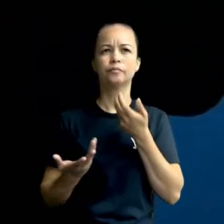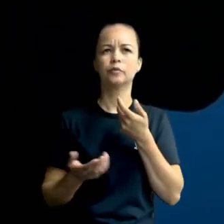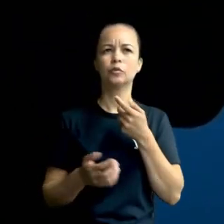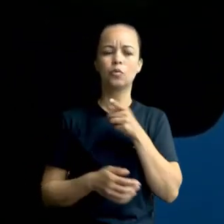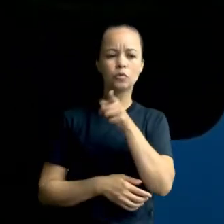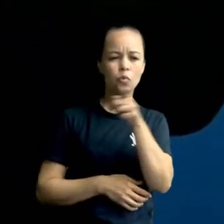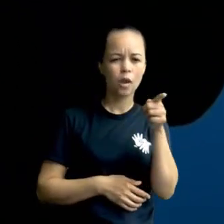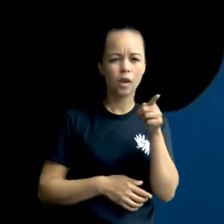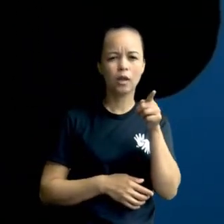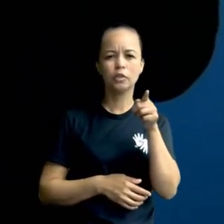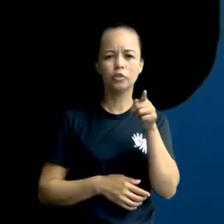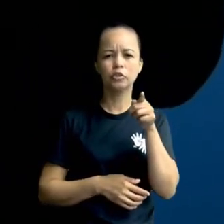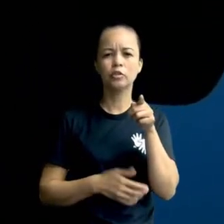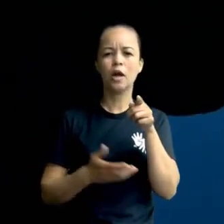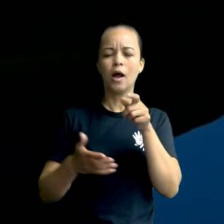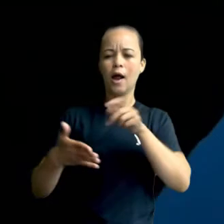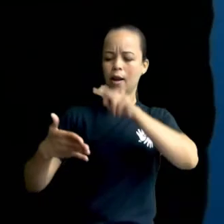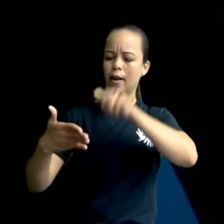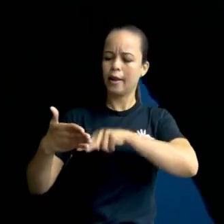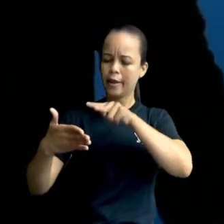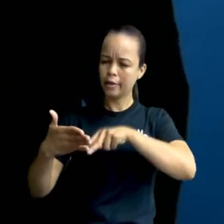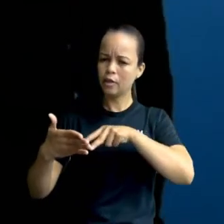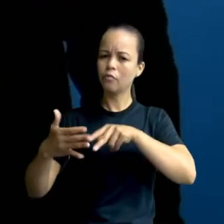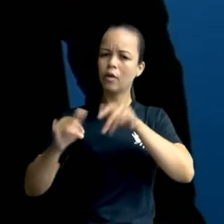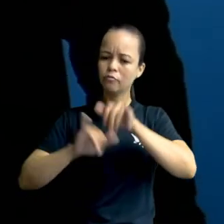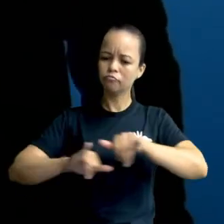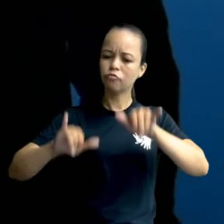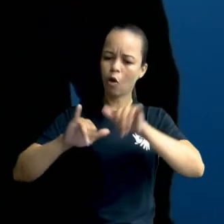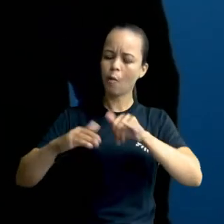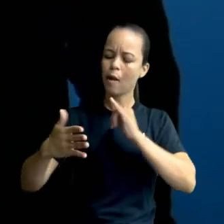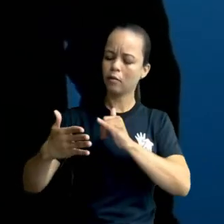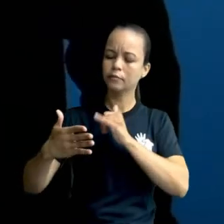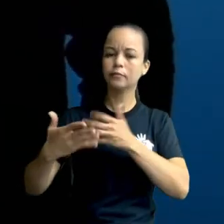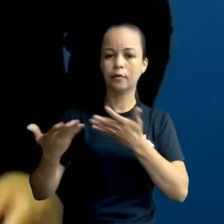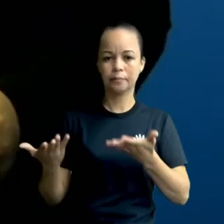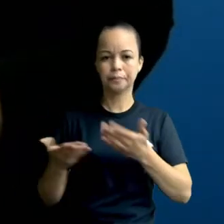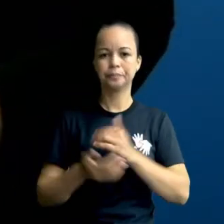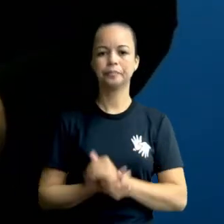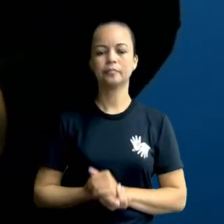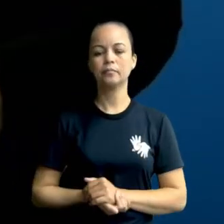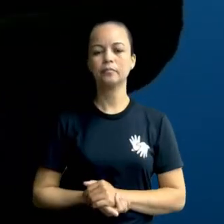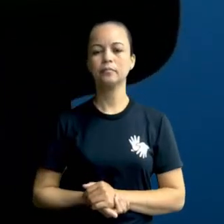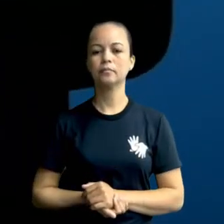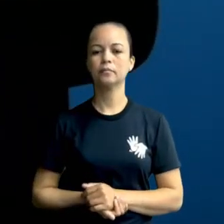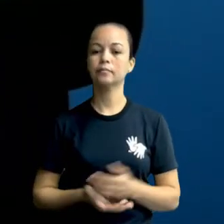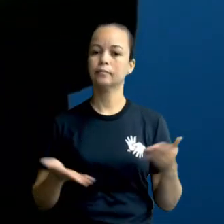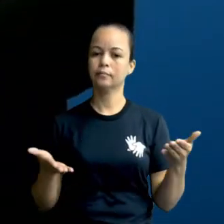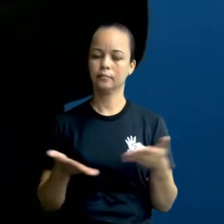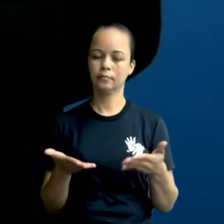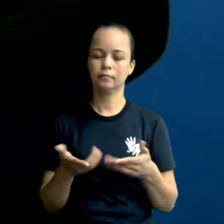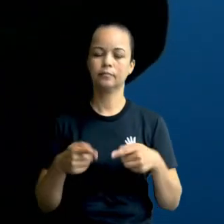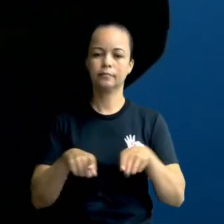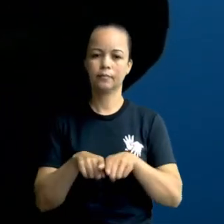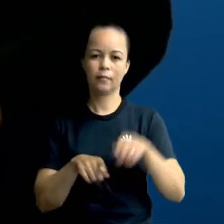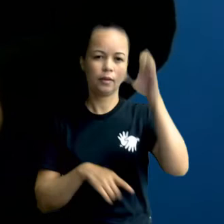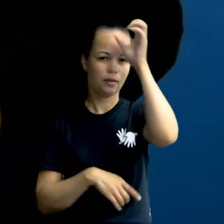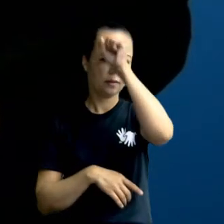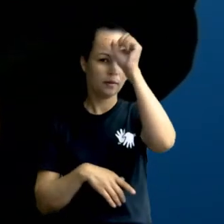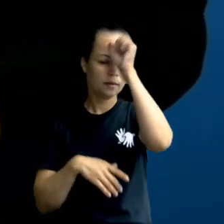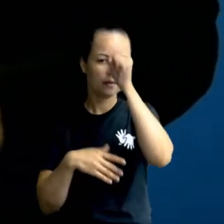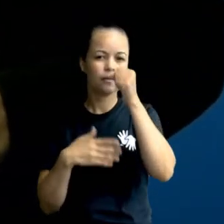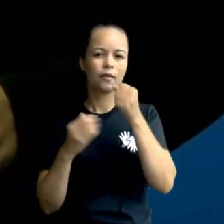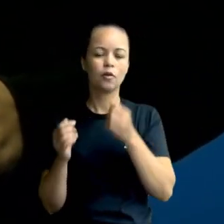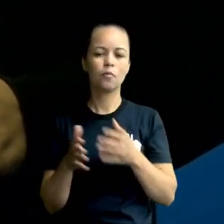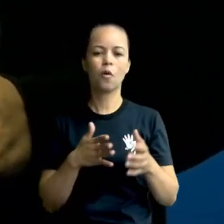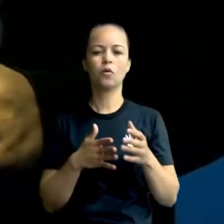lerem, ficarão informados, tá bom? Agora, também aprendemos sobre o